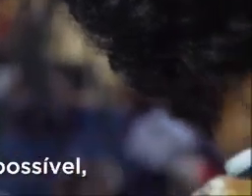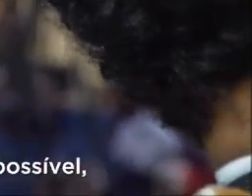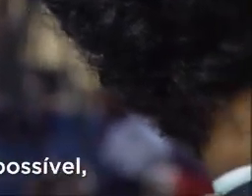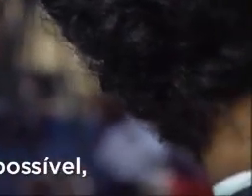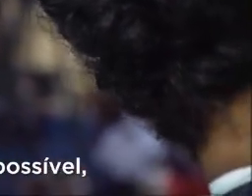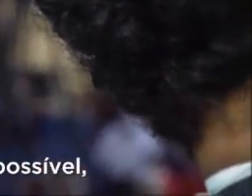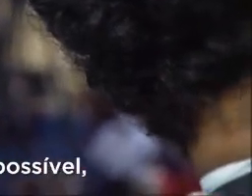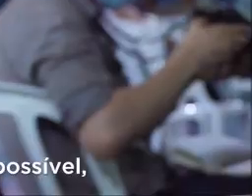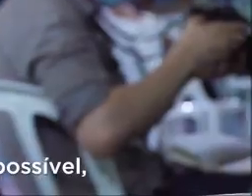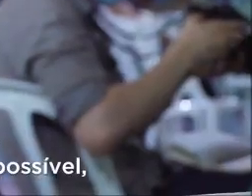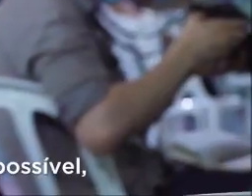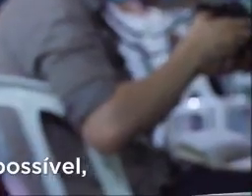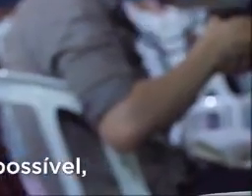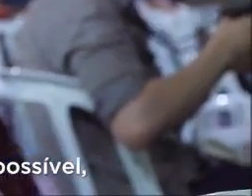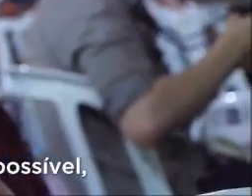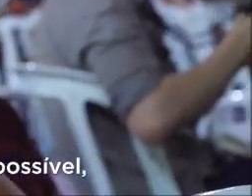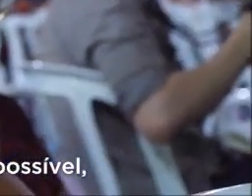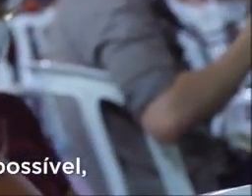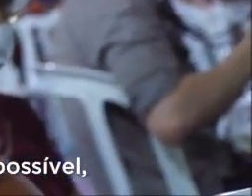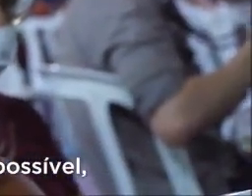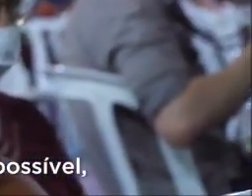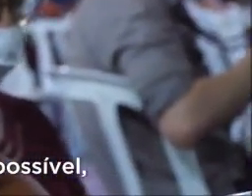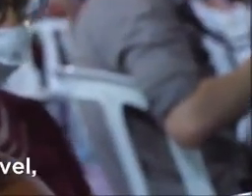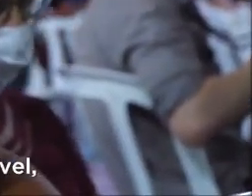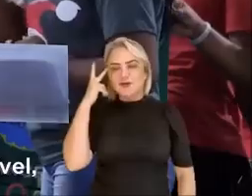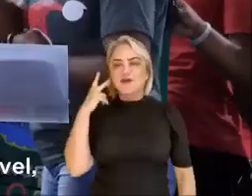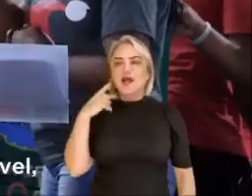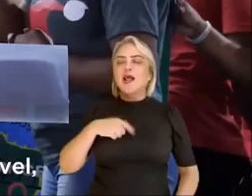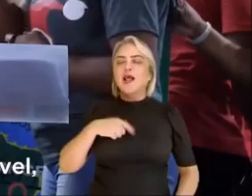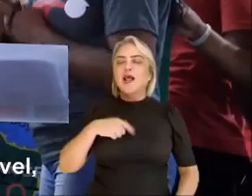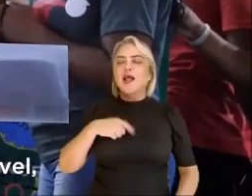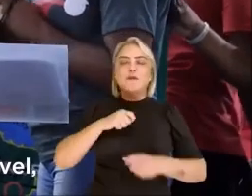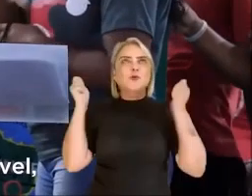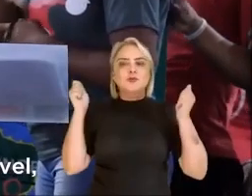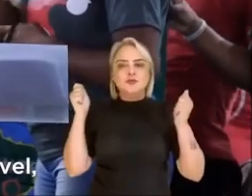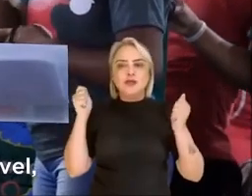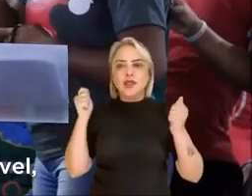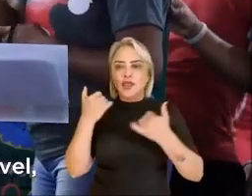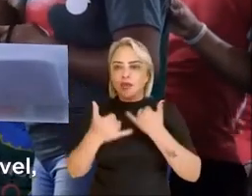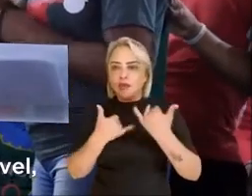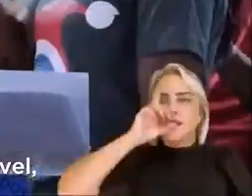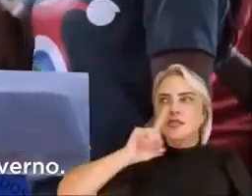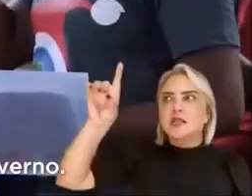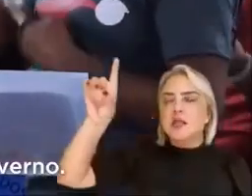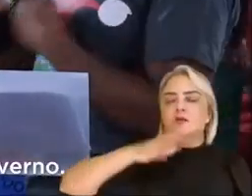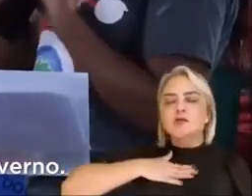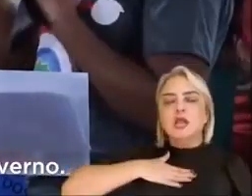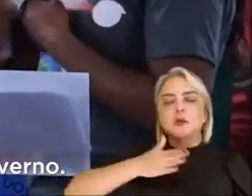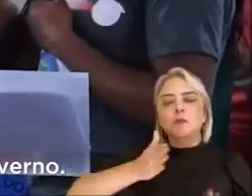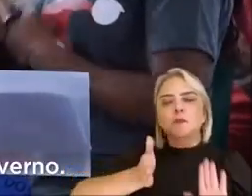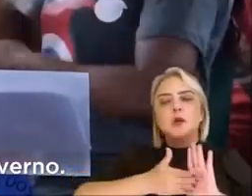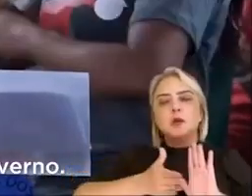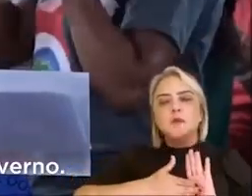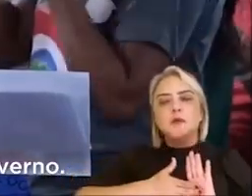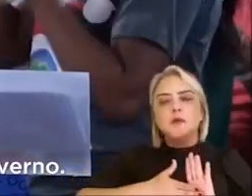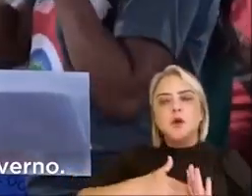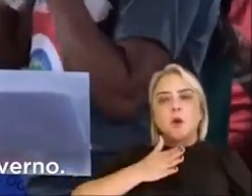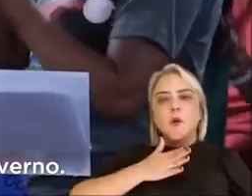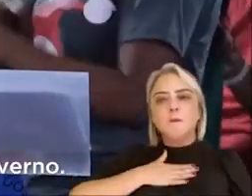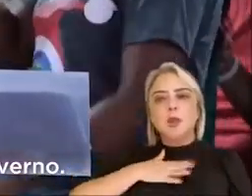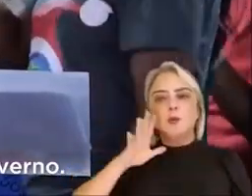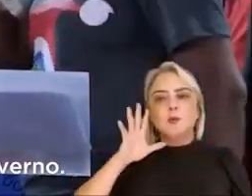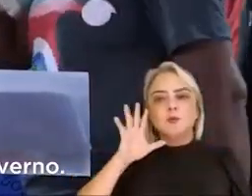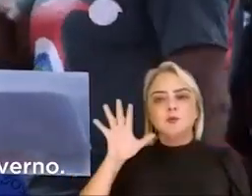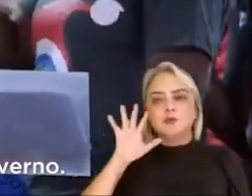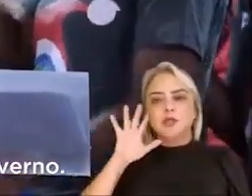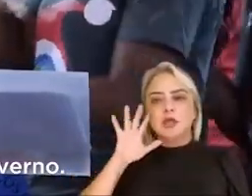e o meu sonho que todo mundo brinca fala que é impossível mas para aqueles que sonha sabe que não é impossível o meu sonho é